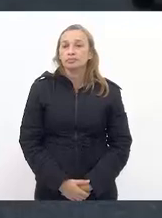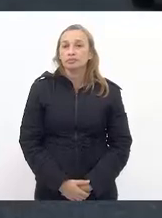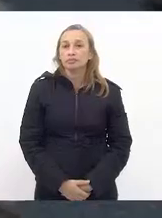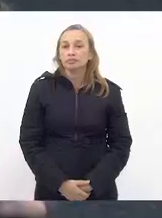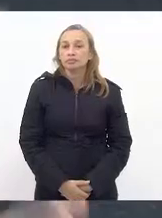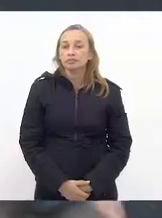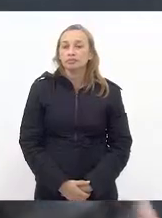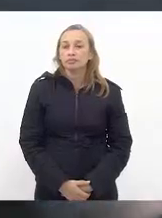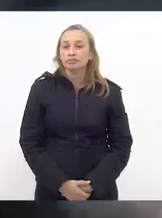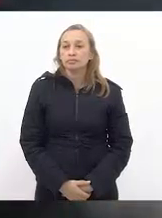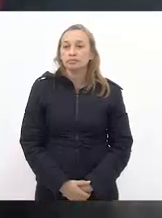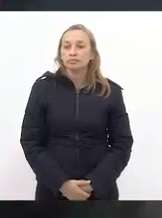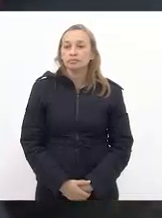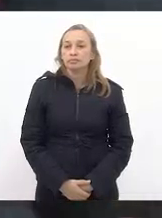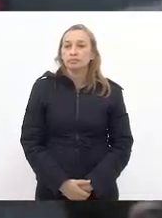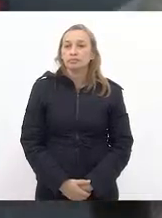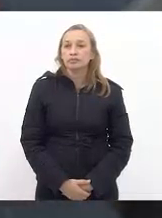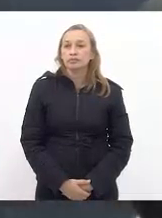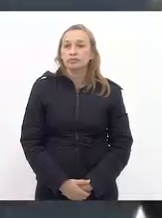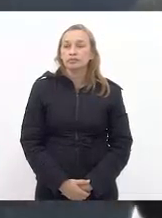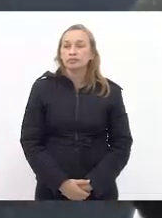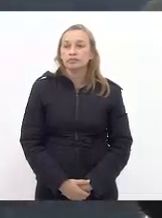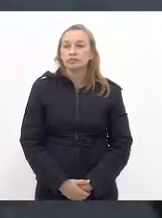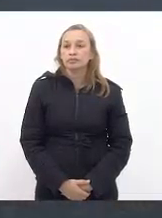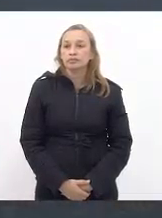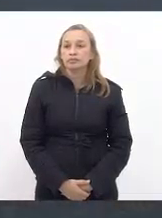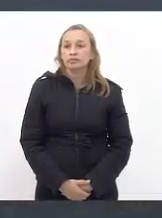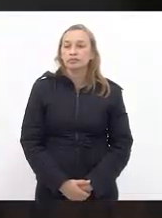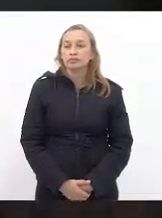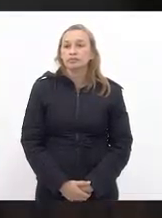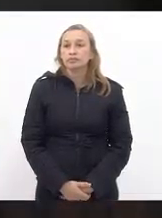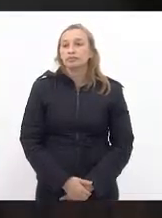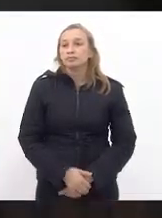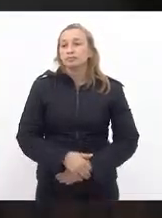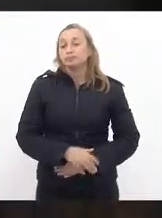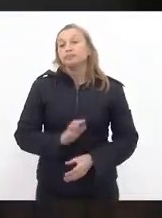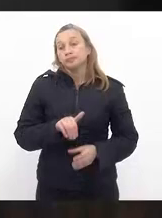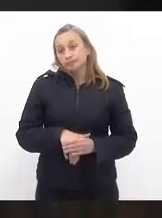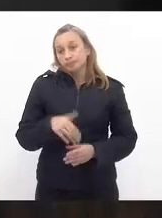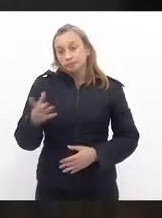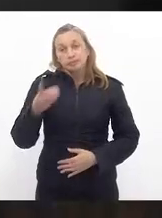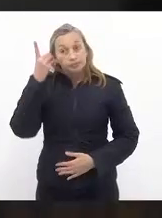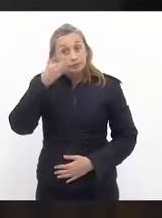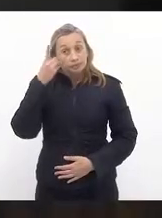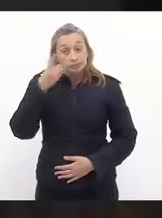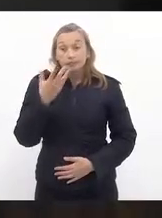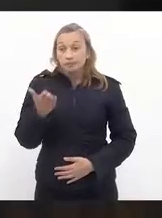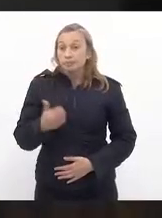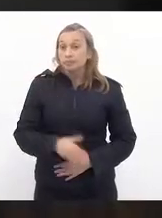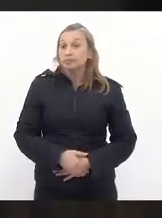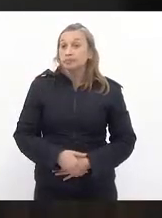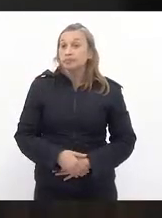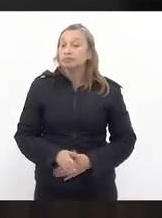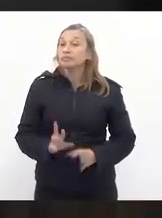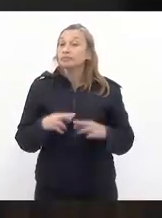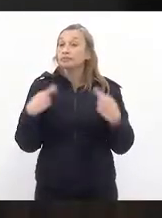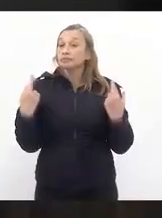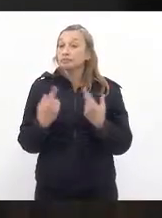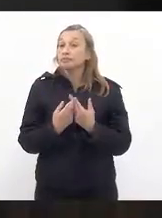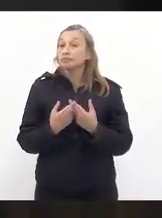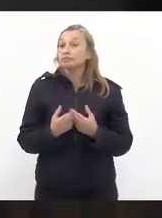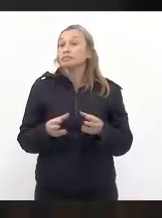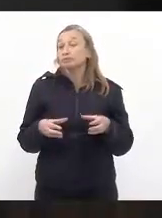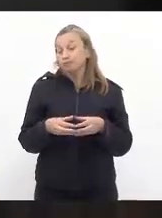e tá faltando o parecer tá voltando aparecer Deputado uma só é como se tivesse na sessão